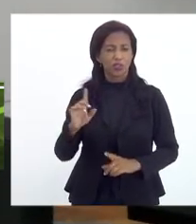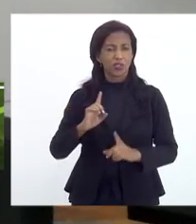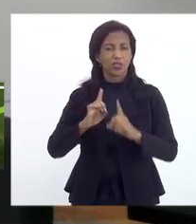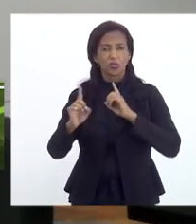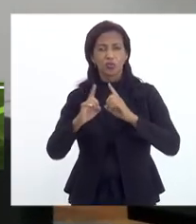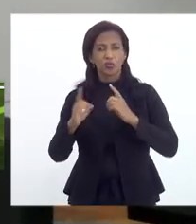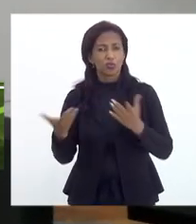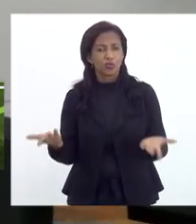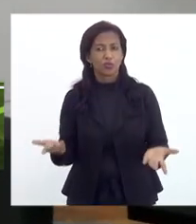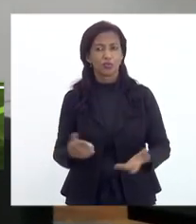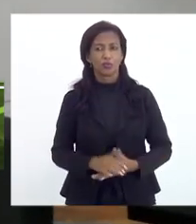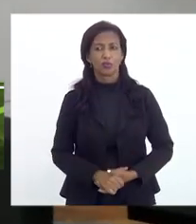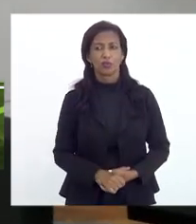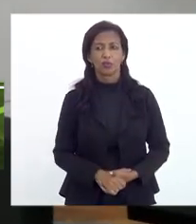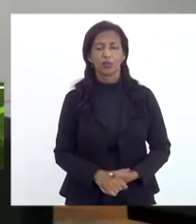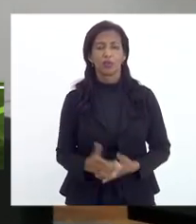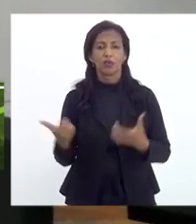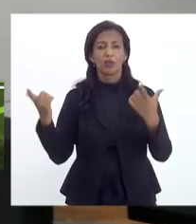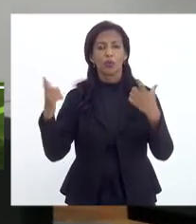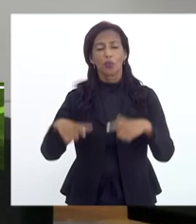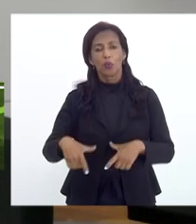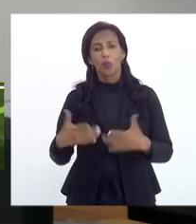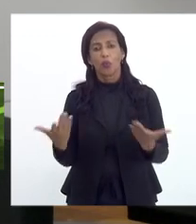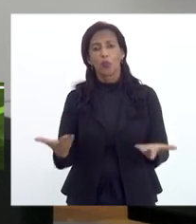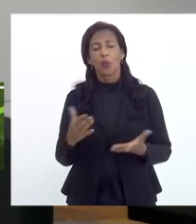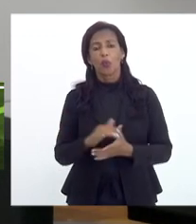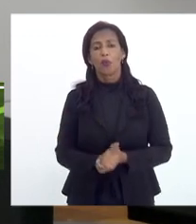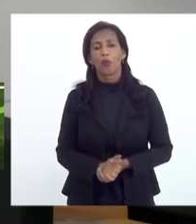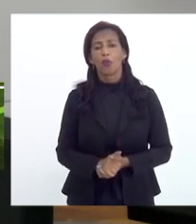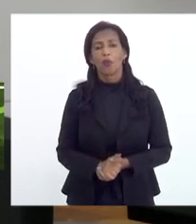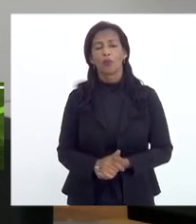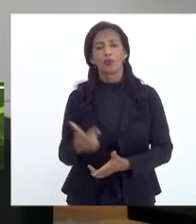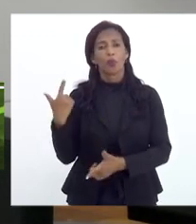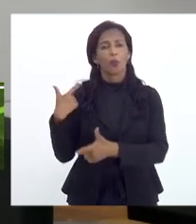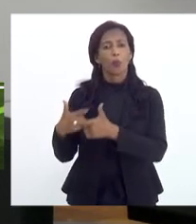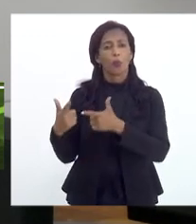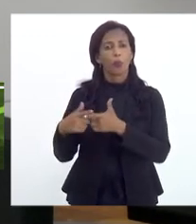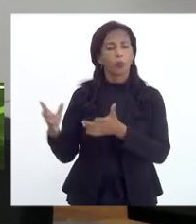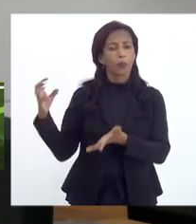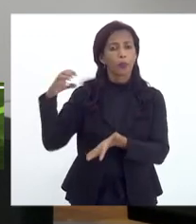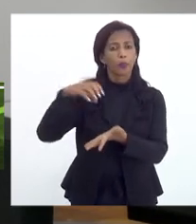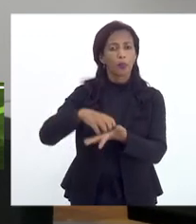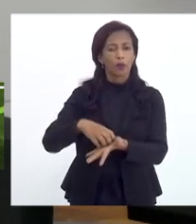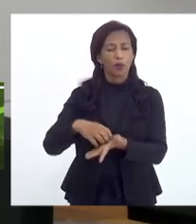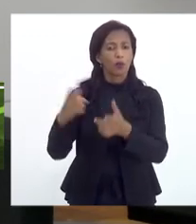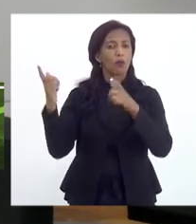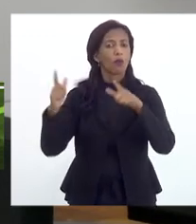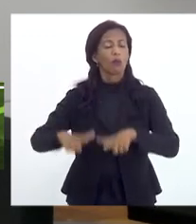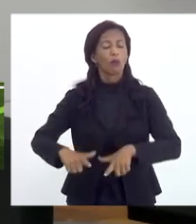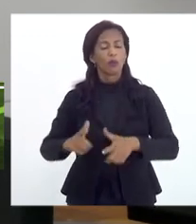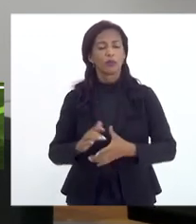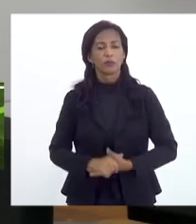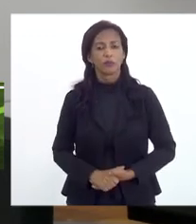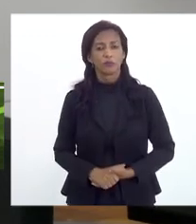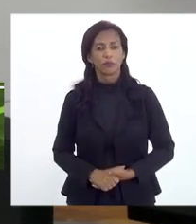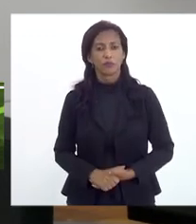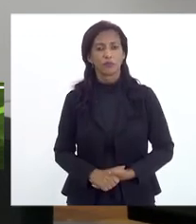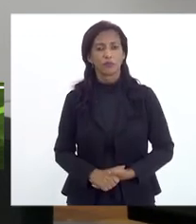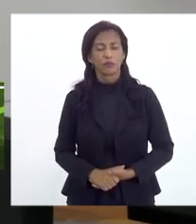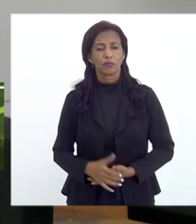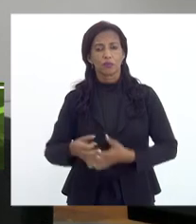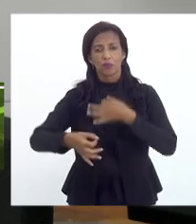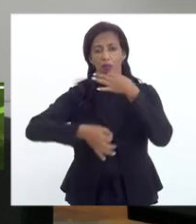isso Onde está O cerne Do problema Onde está As